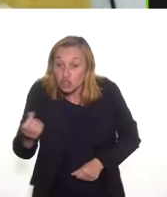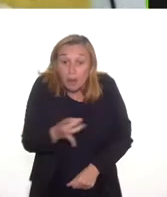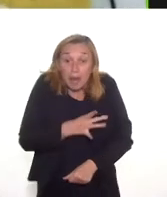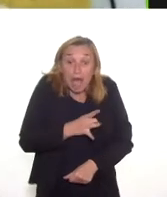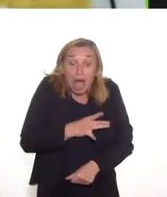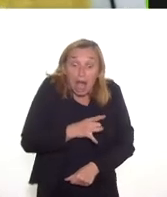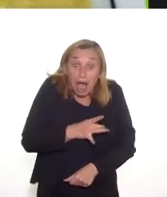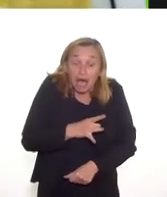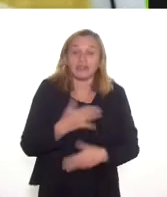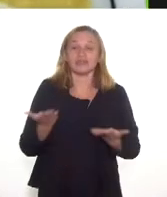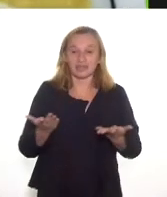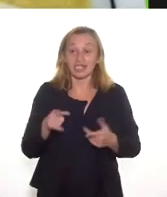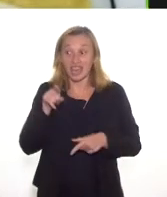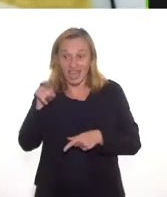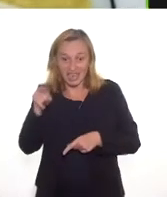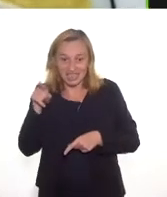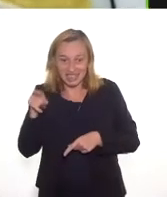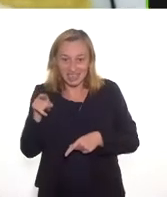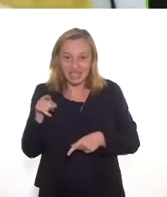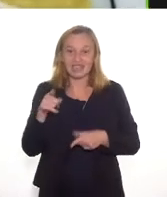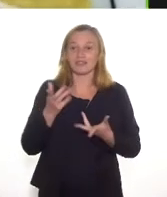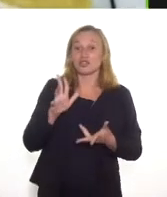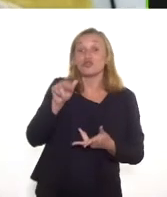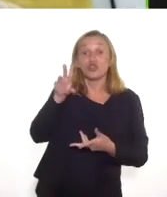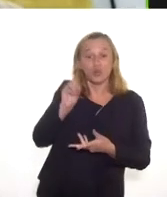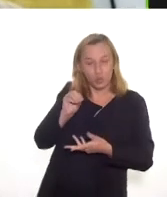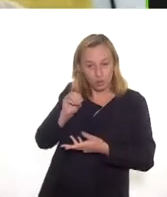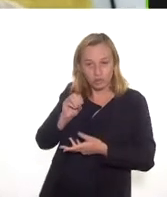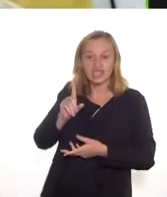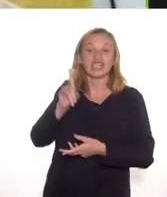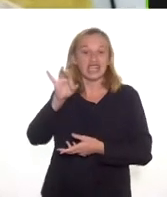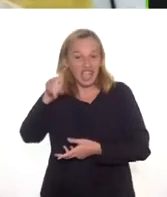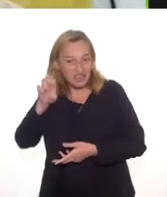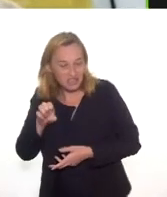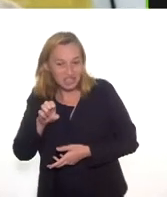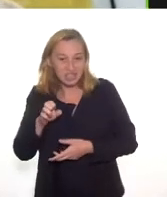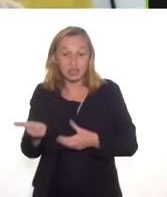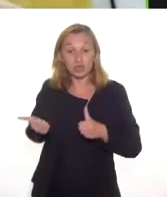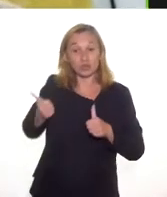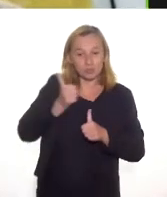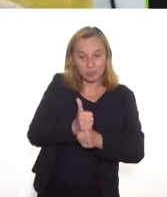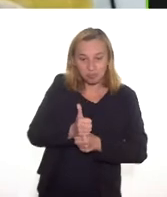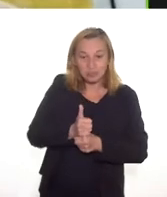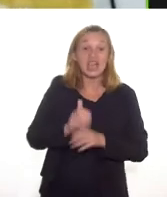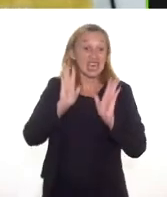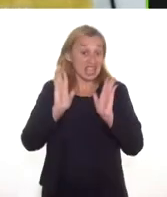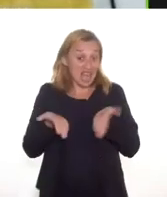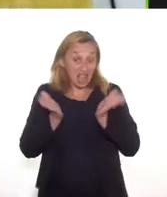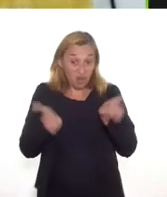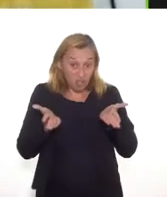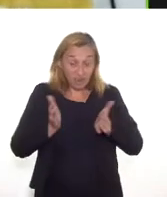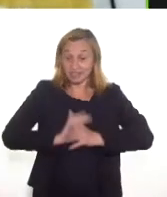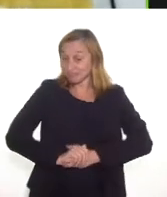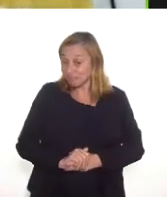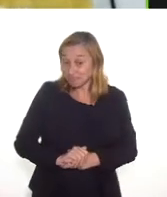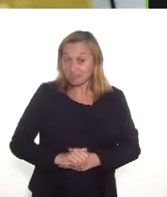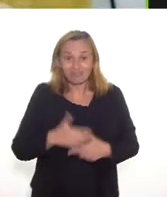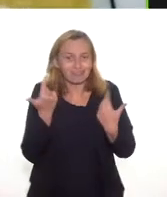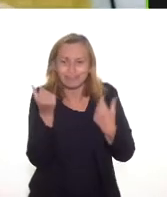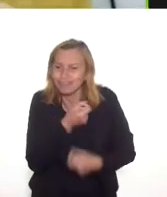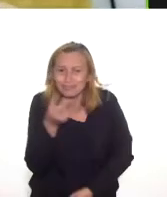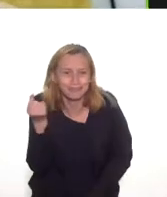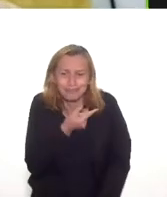aí esse indivíduo vulgo, David Miranda, assumiu o mandato e agora, pasmem, é motivo de